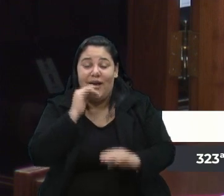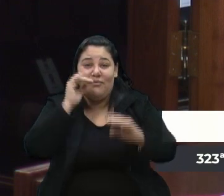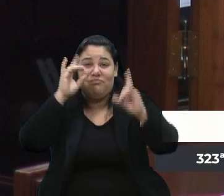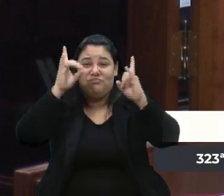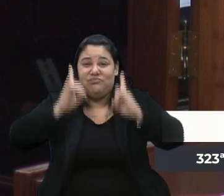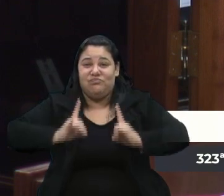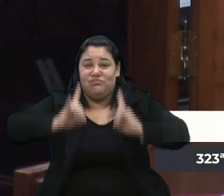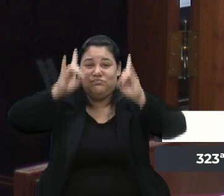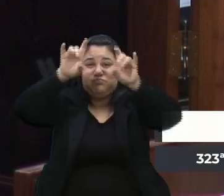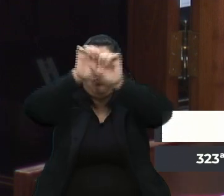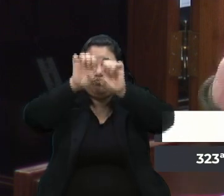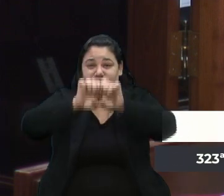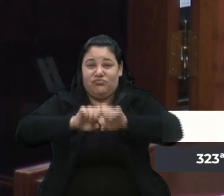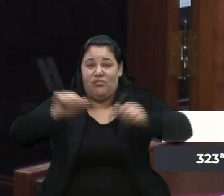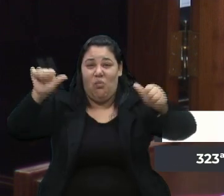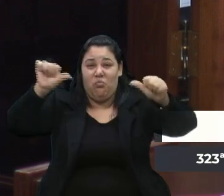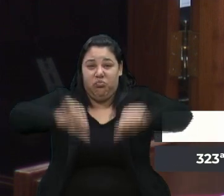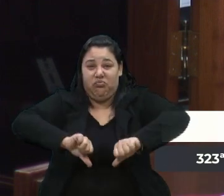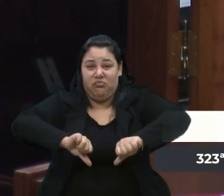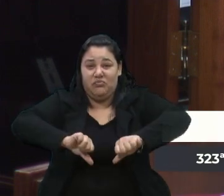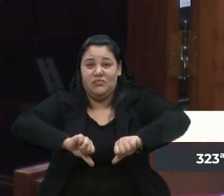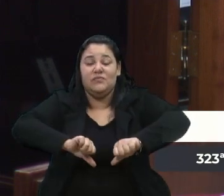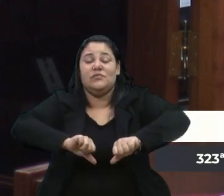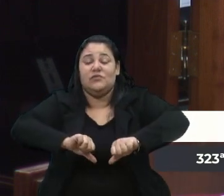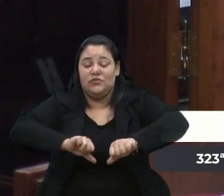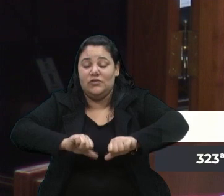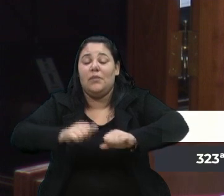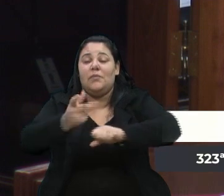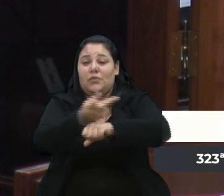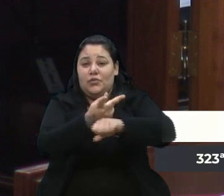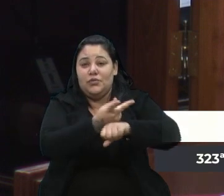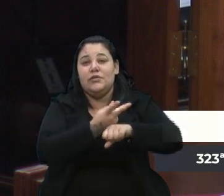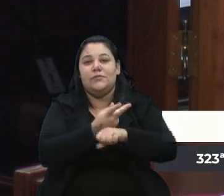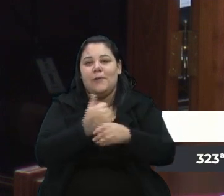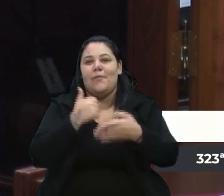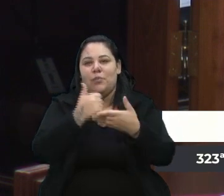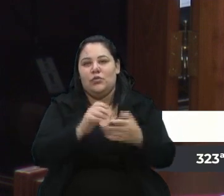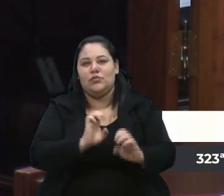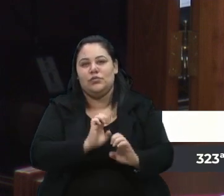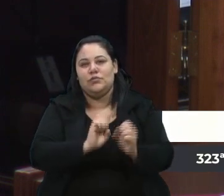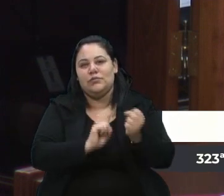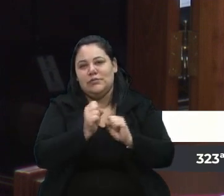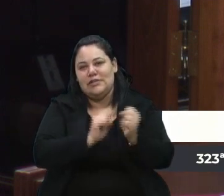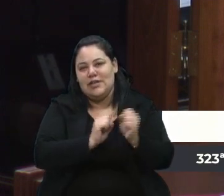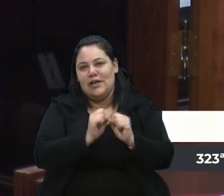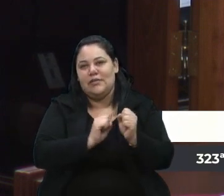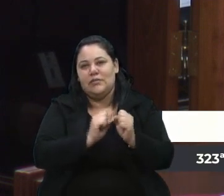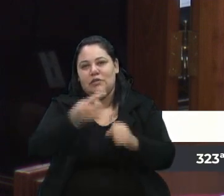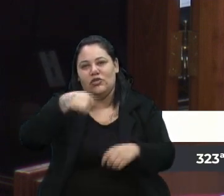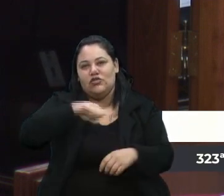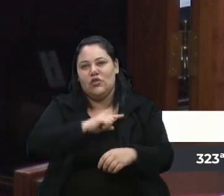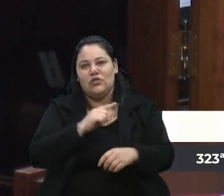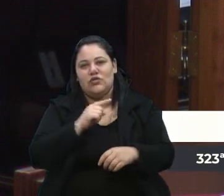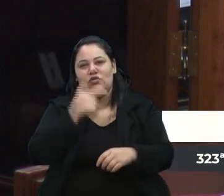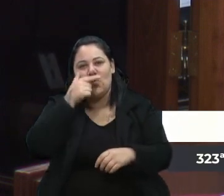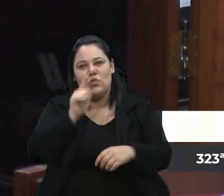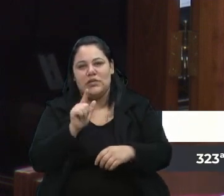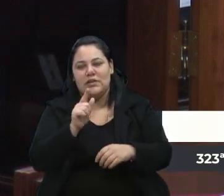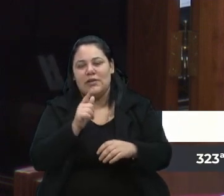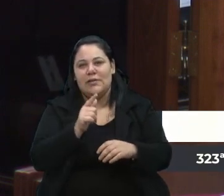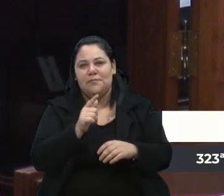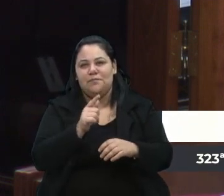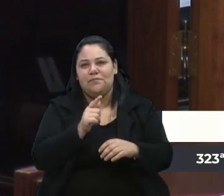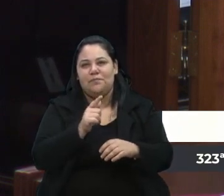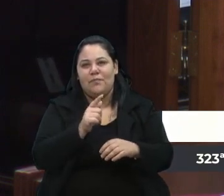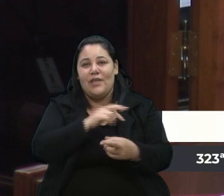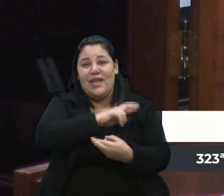então a gente tá buscando esse apoio dos empresários para que a gente consiga revitalizar para o evento do dia 9 de agosto que vai ser